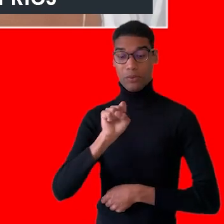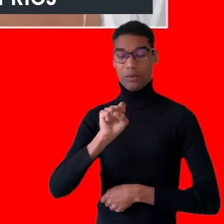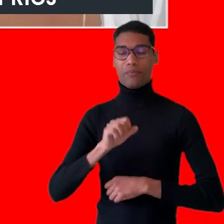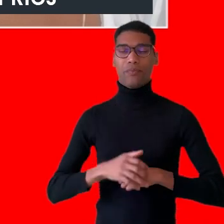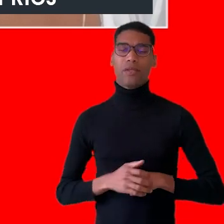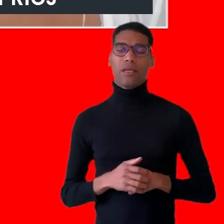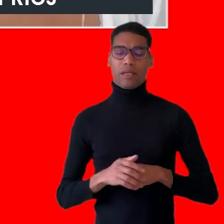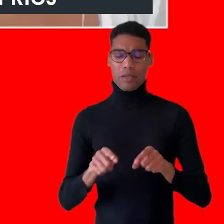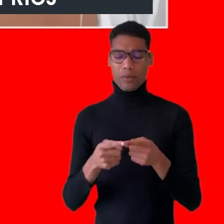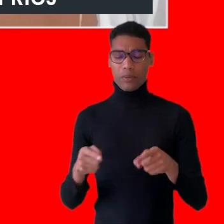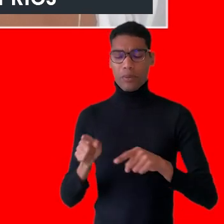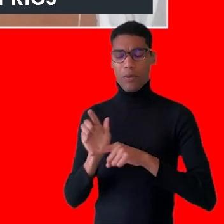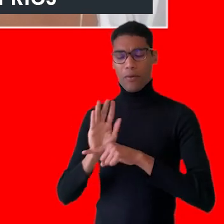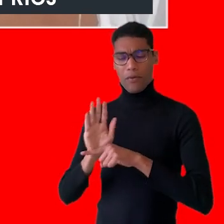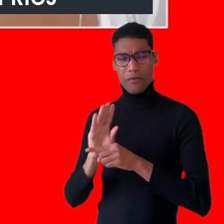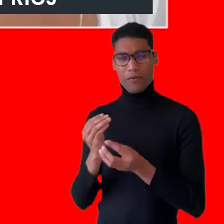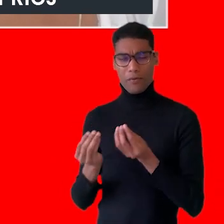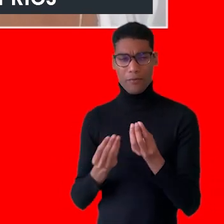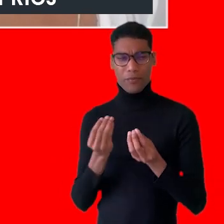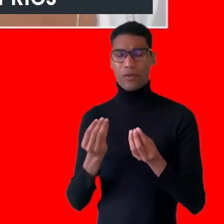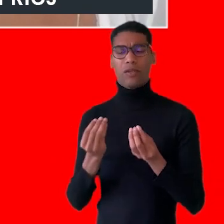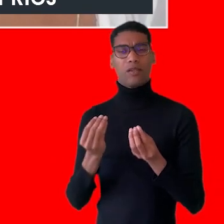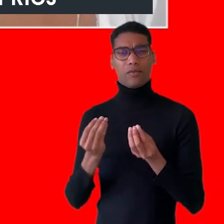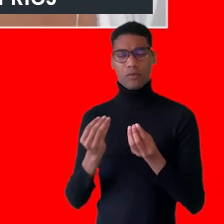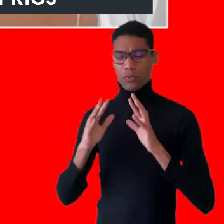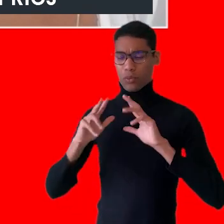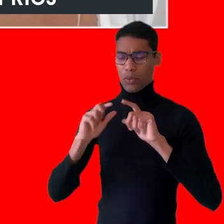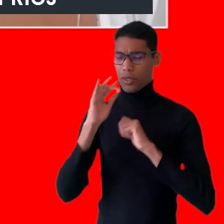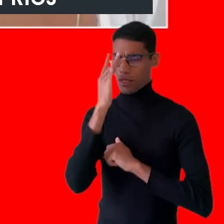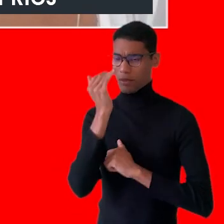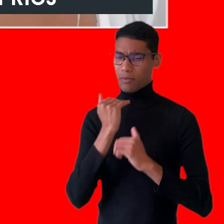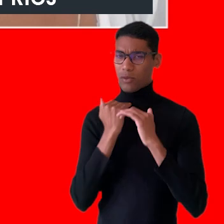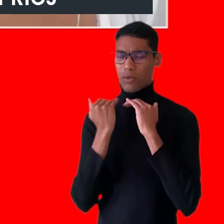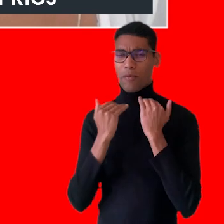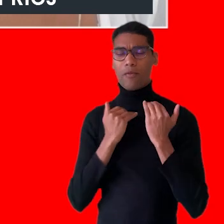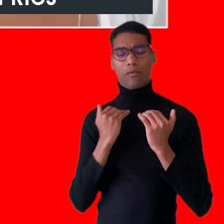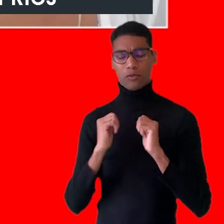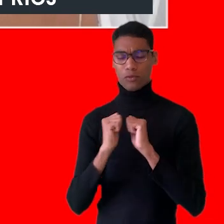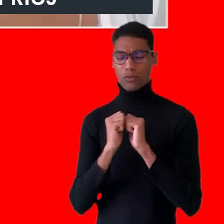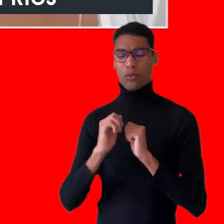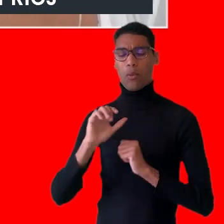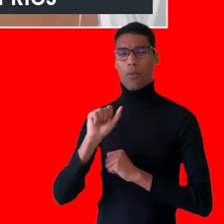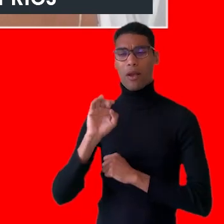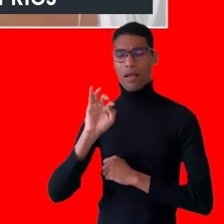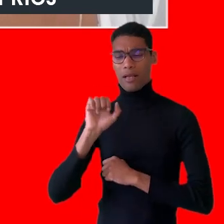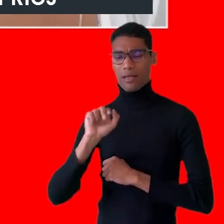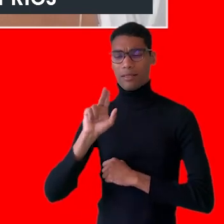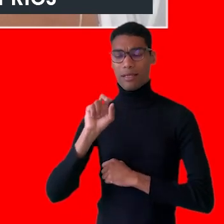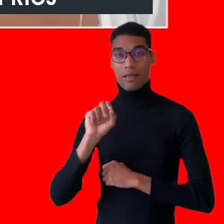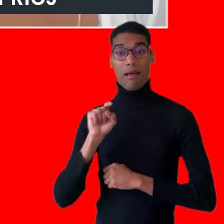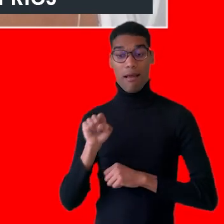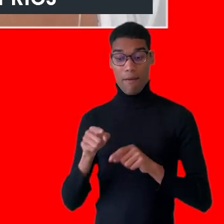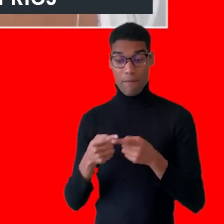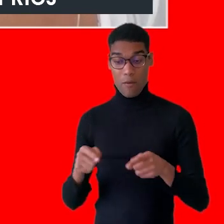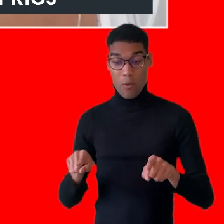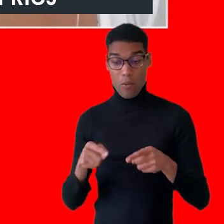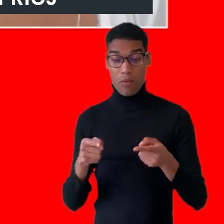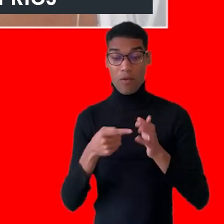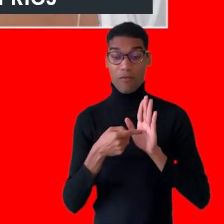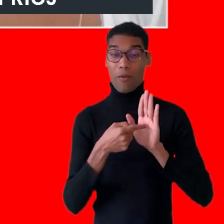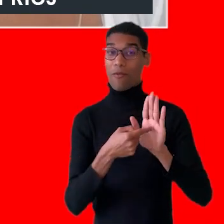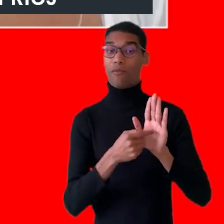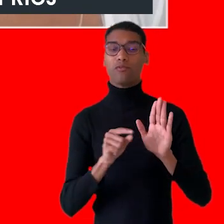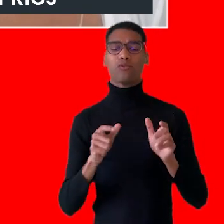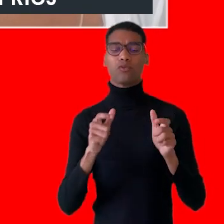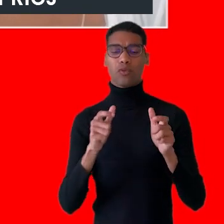filme Todos Mortos, de Caetano Gotardo e Marco Dutra, que foi selecionado para o Festival de Cinema